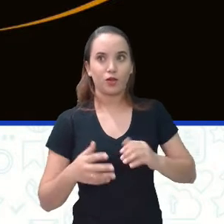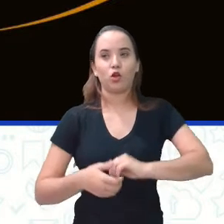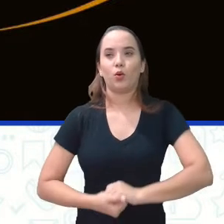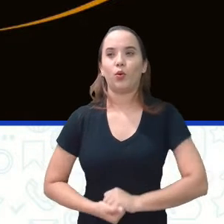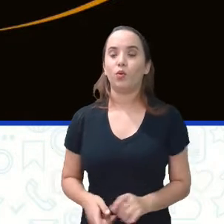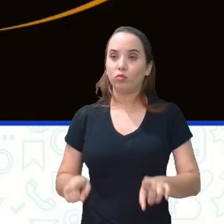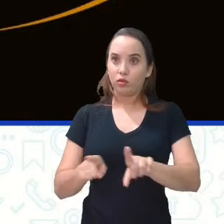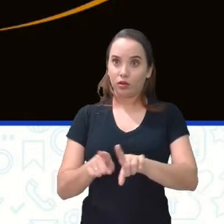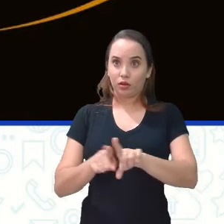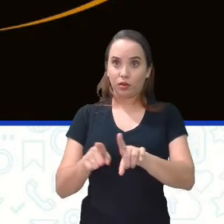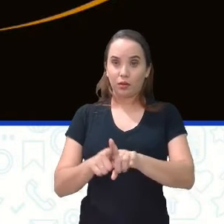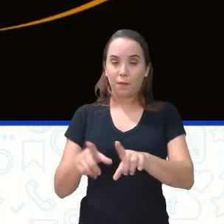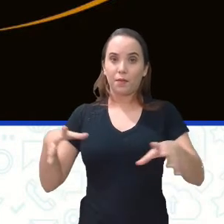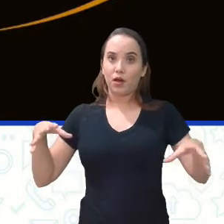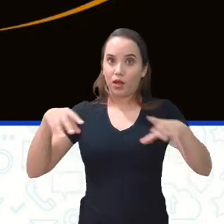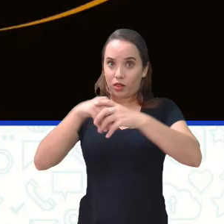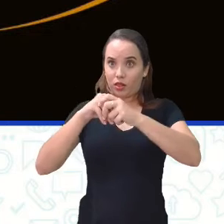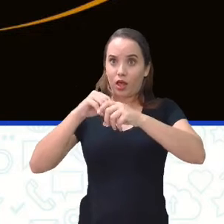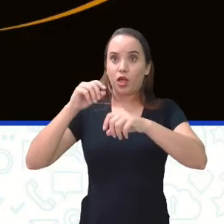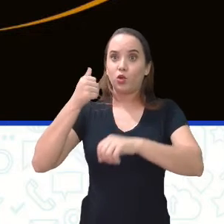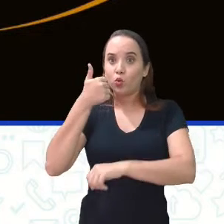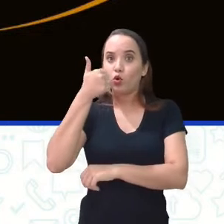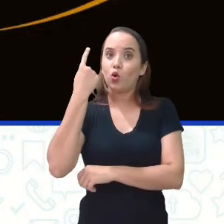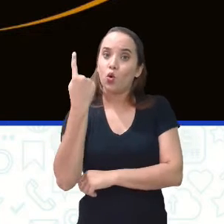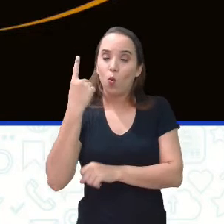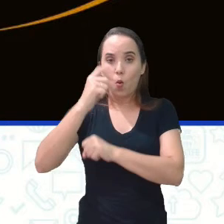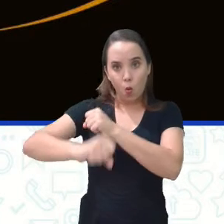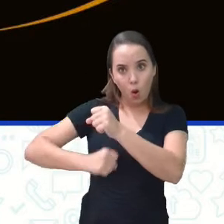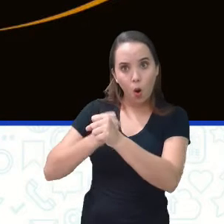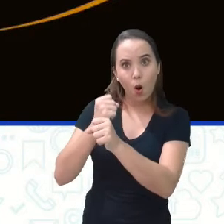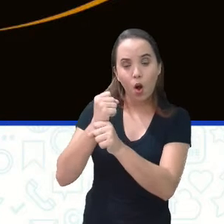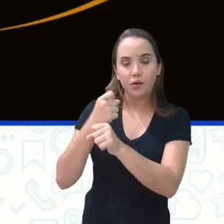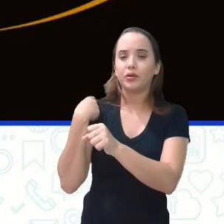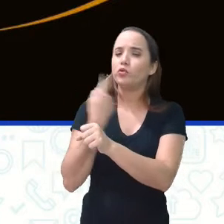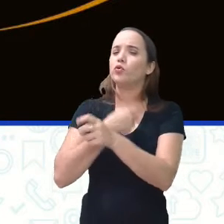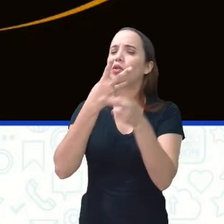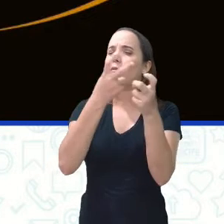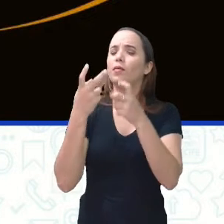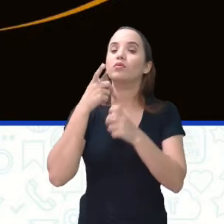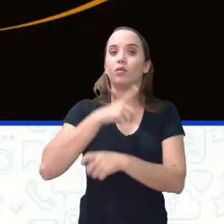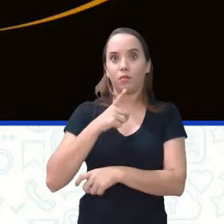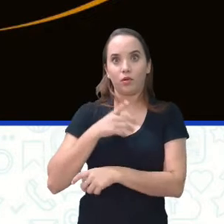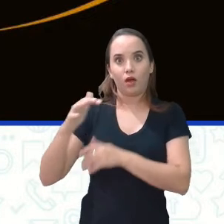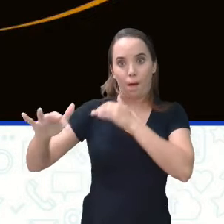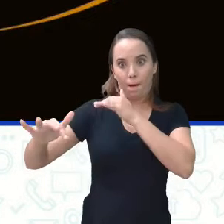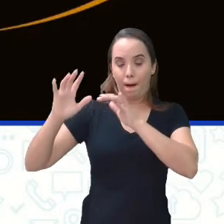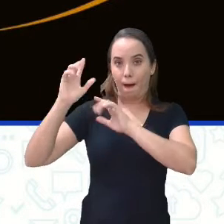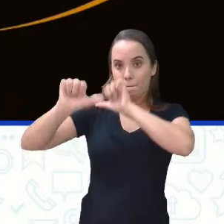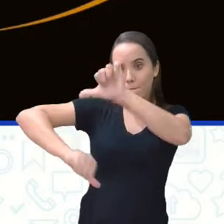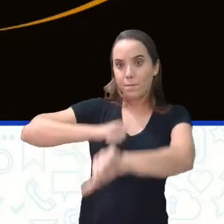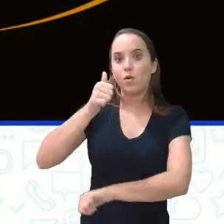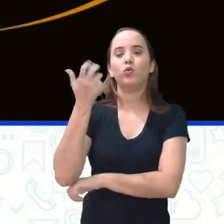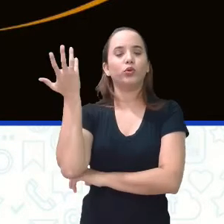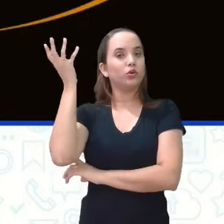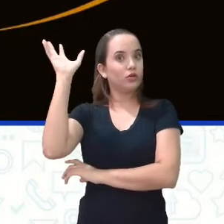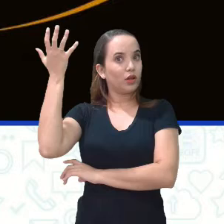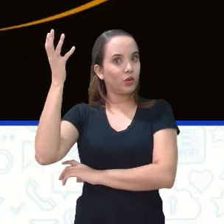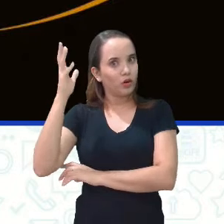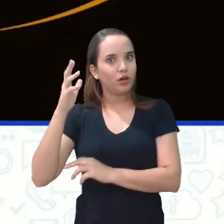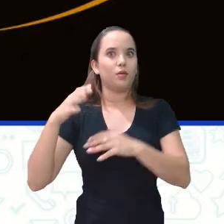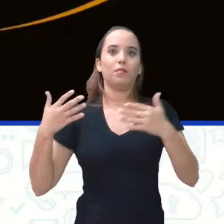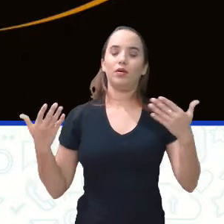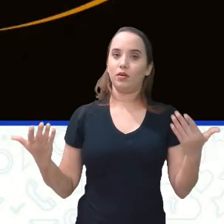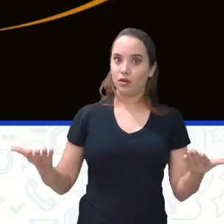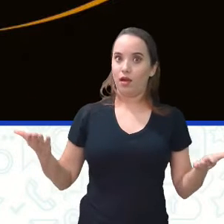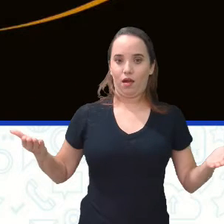movimento de um ano, nós vamos ter, né, a questão de cada uma das estações do ano, que, por sinal, estamos